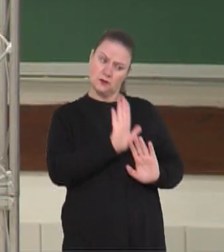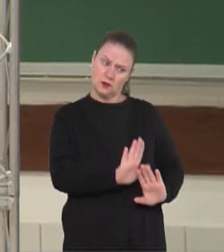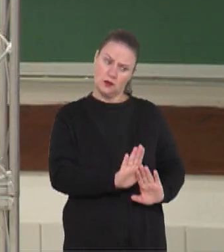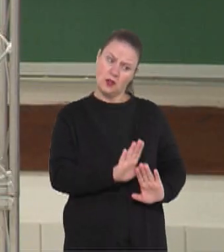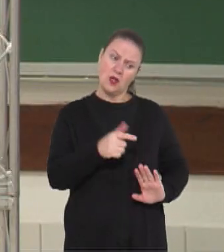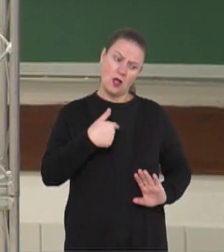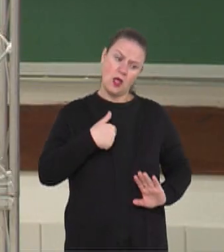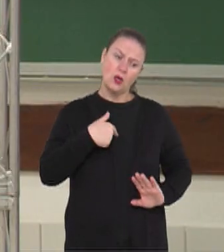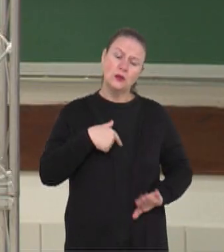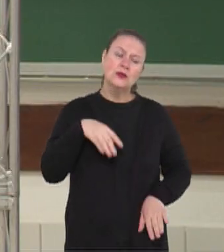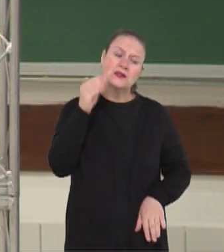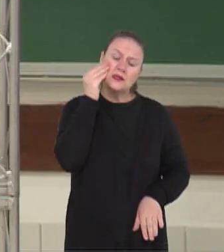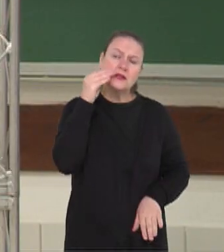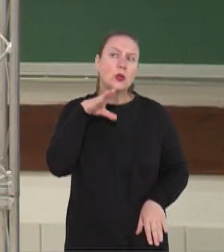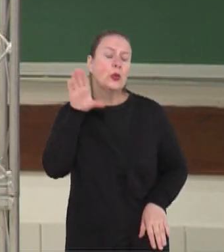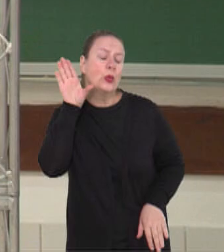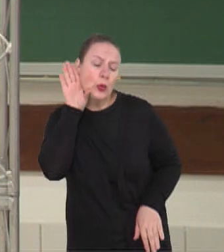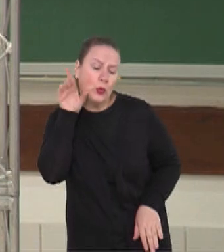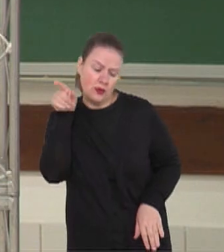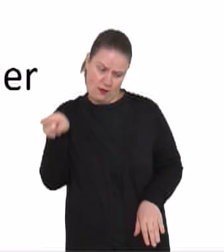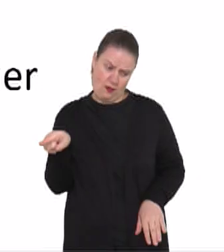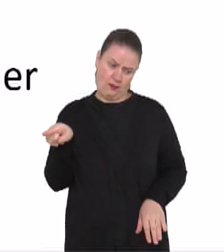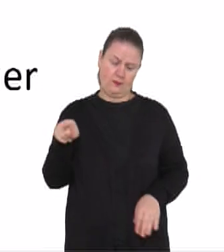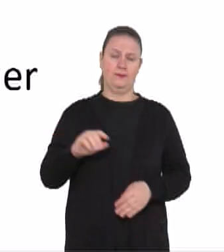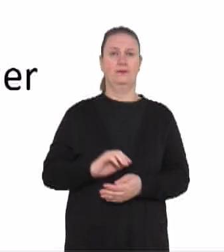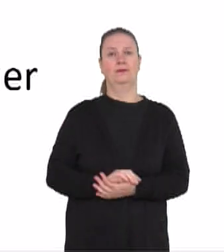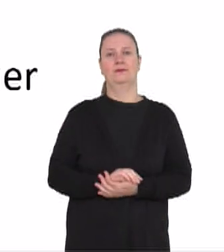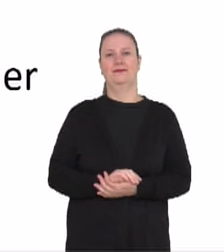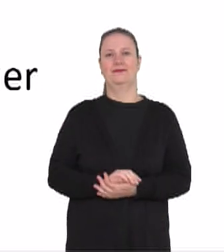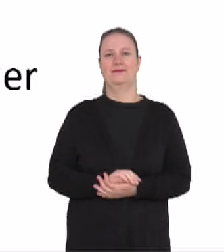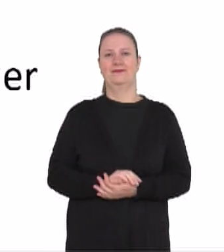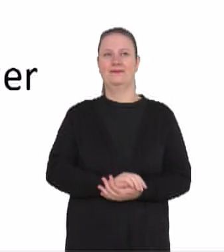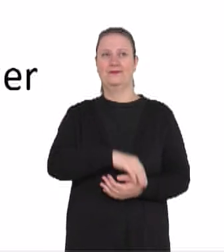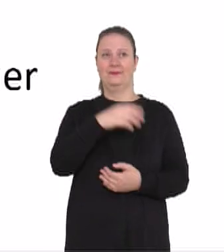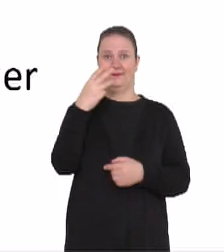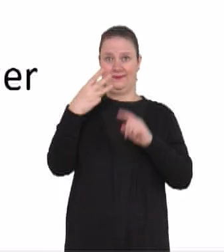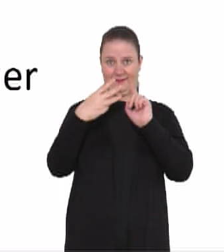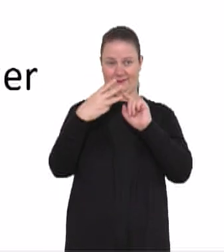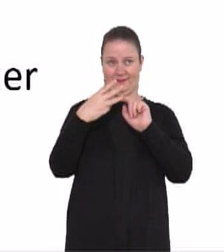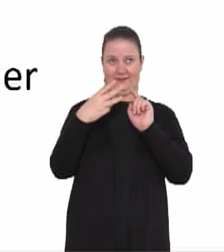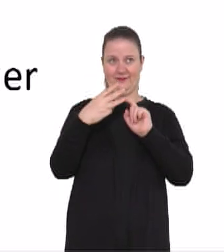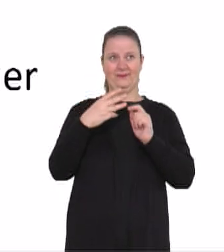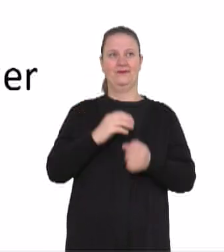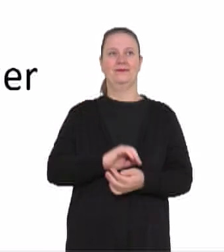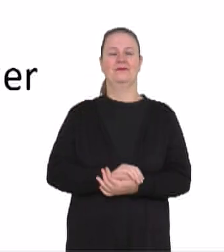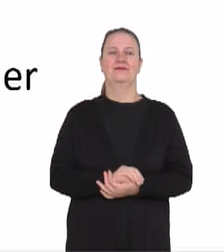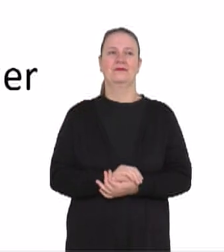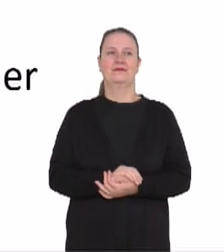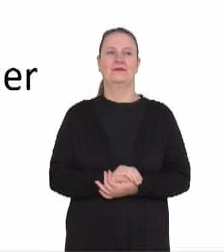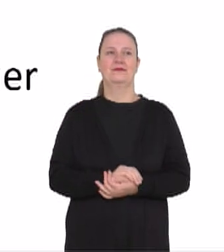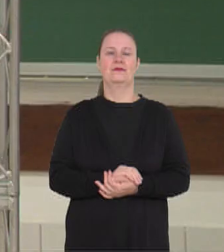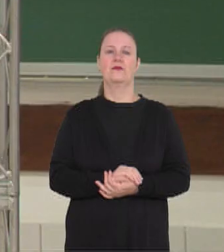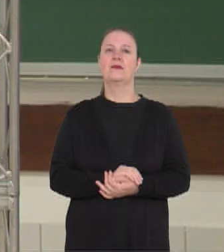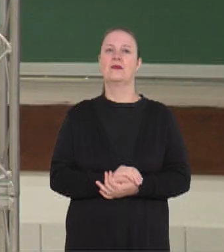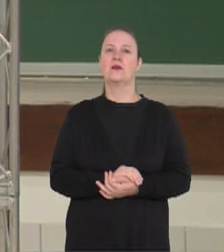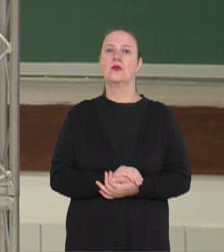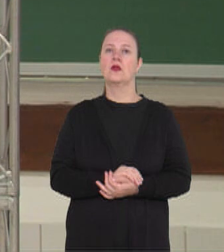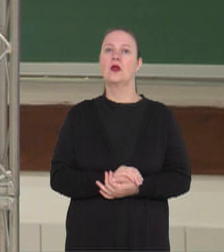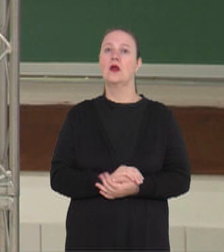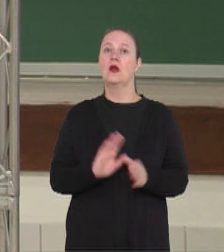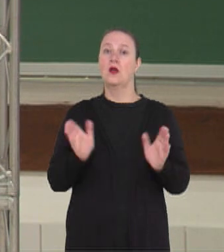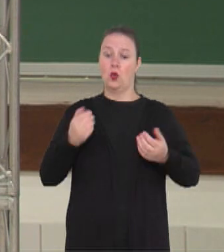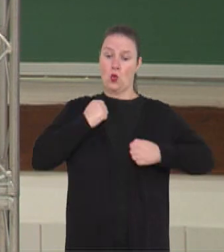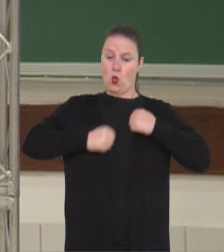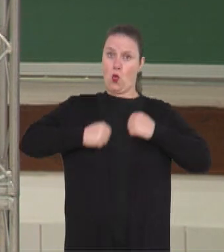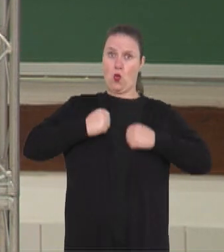estou tentando ouvir ela. Take a quick shower to save water. Então, tome um